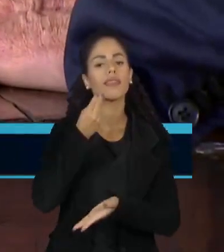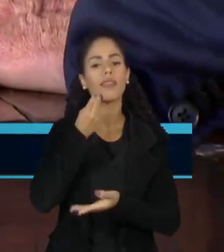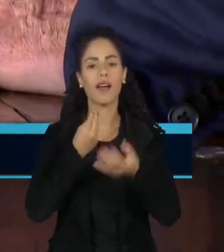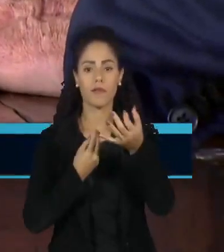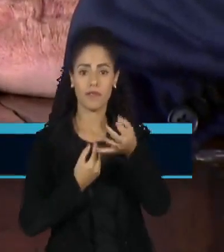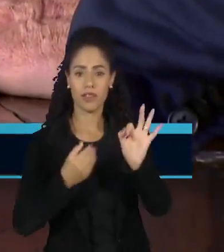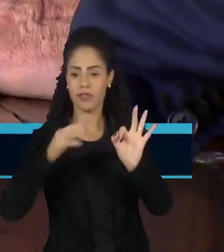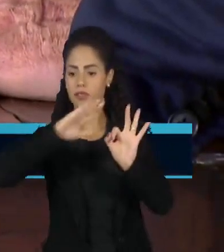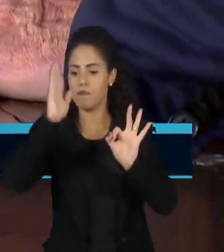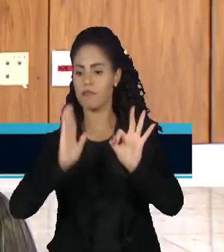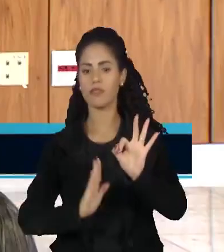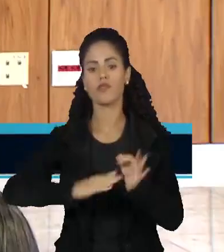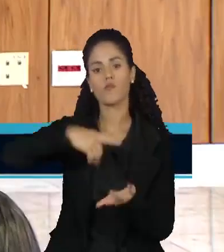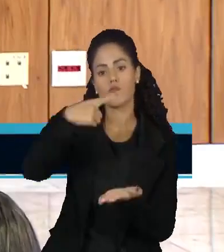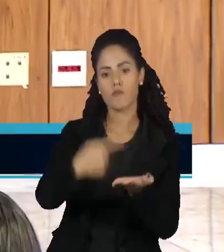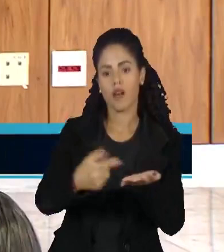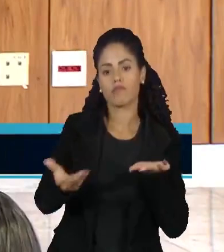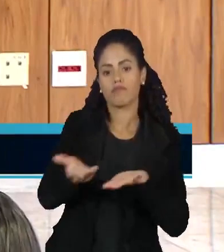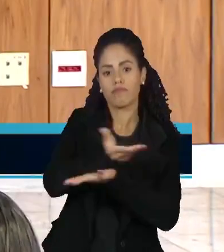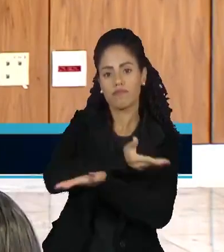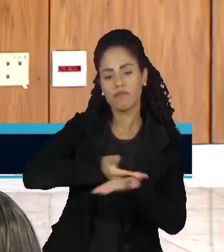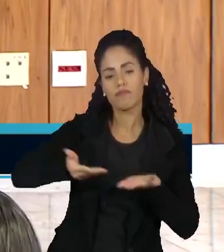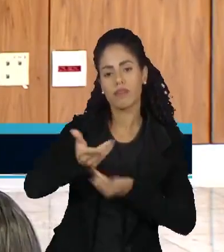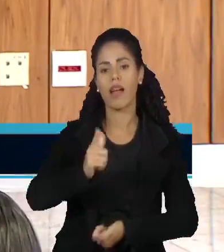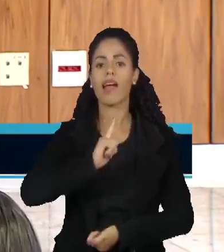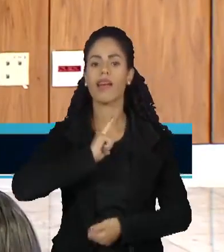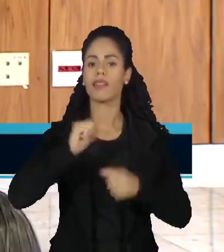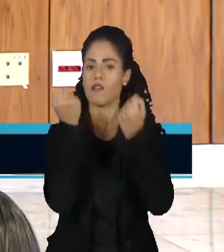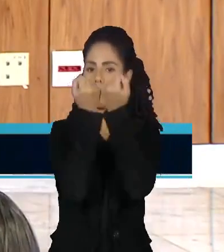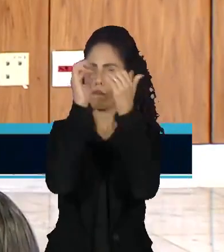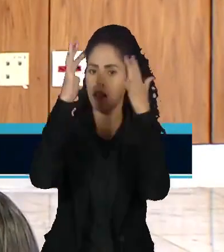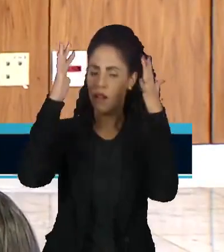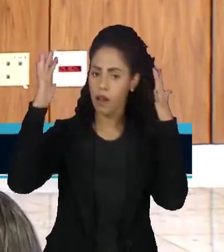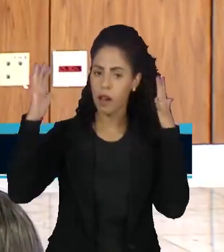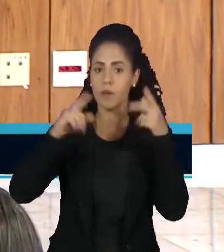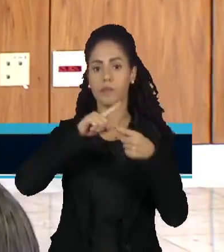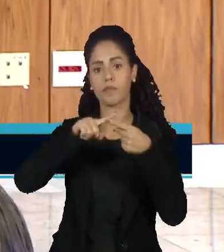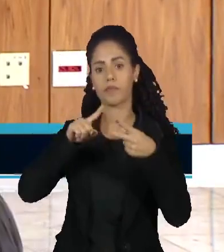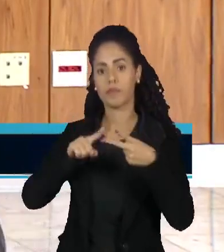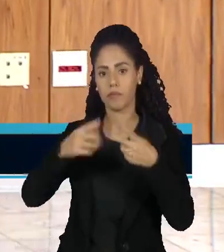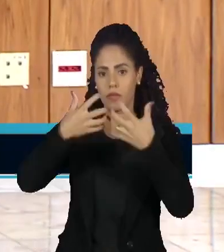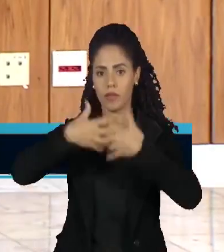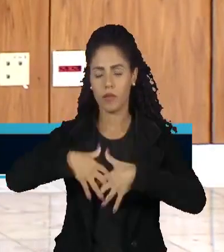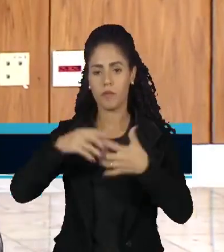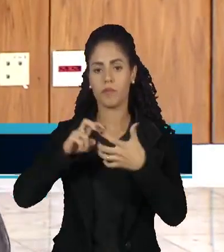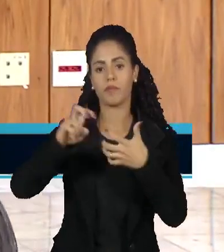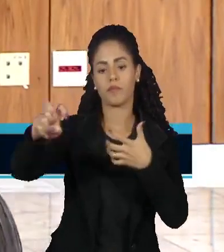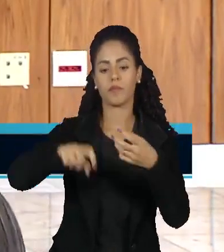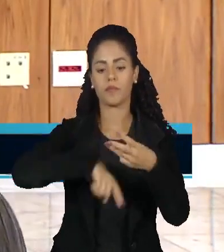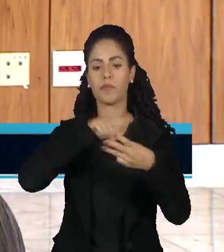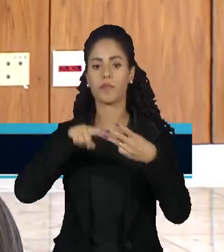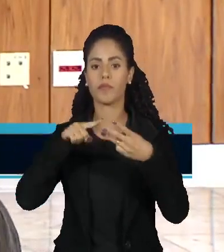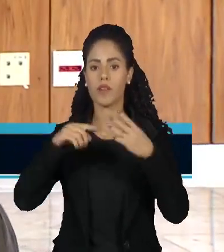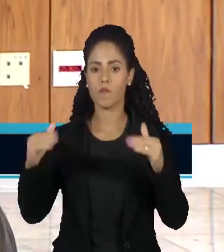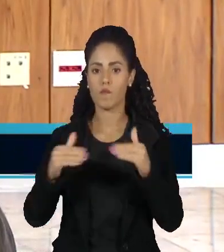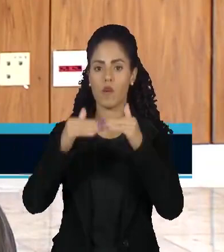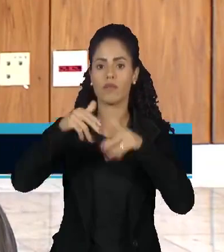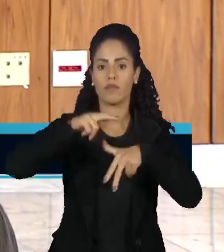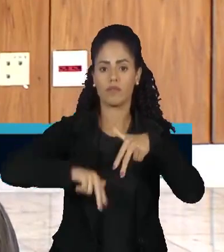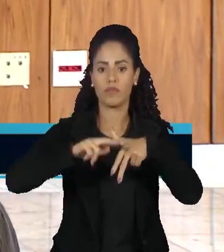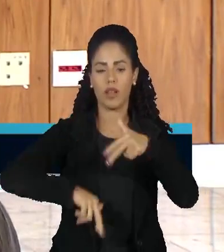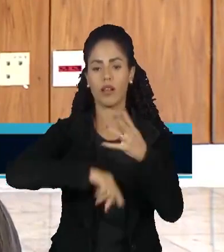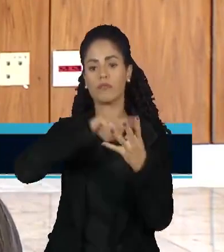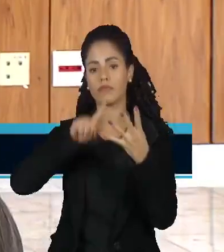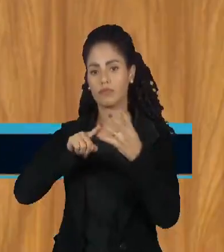França. Os compromissos abrangem áreas como meio ambiente, inteligência artificial, igualdade de gênero e